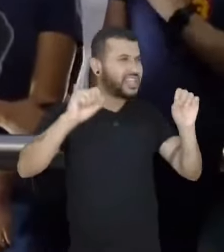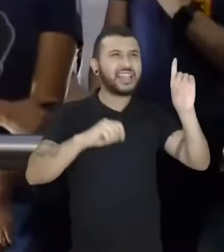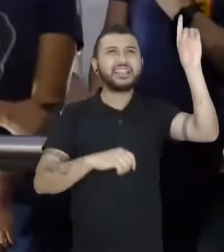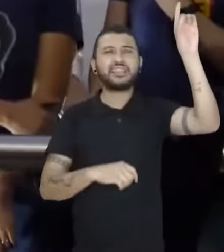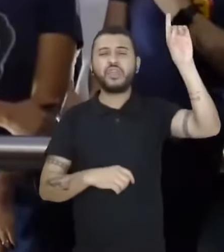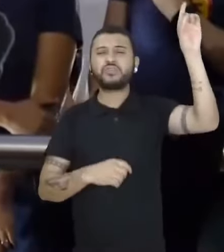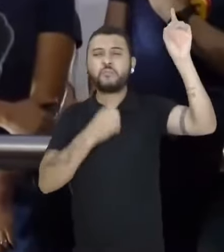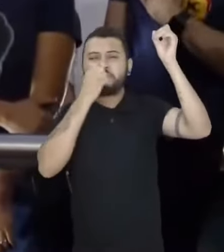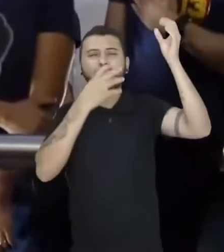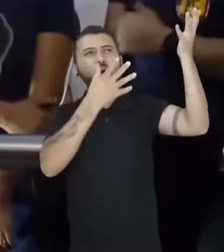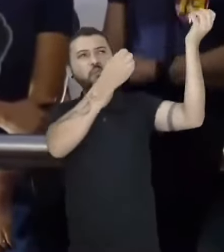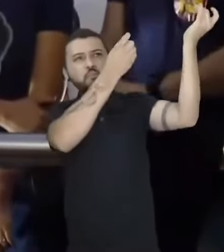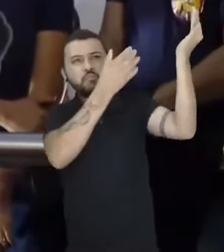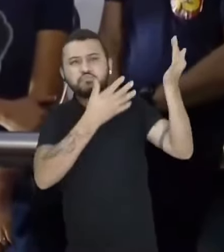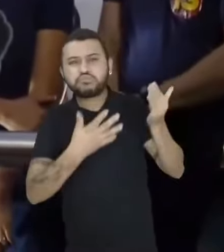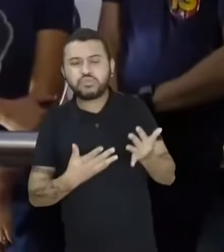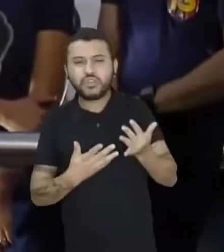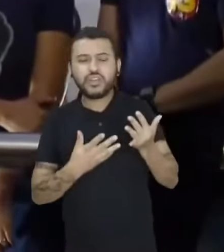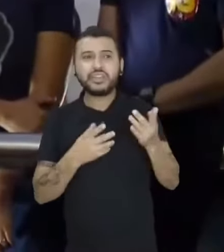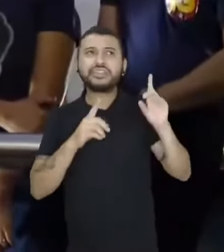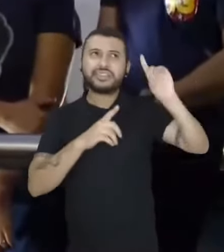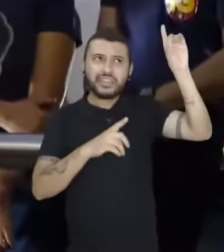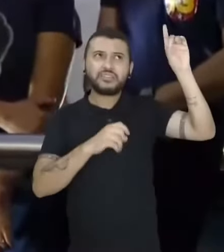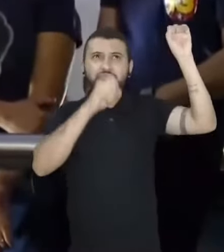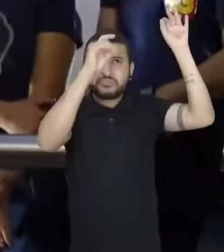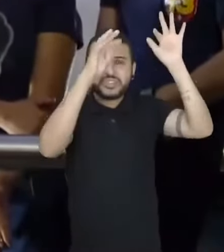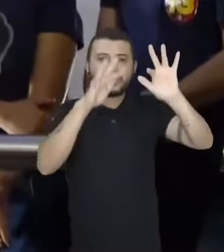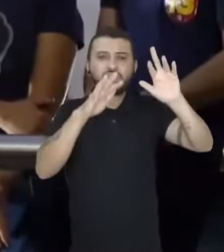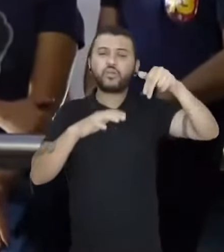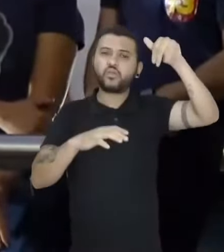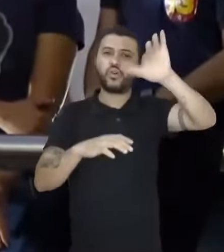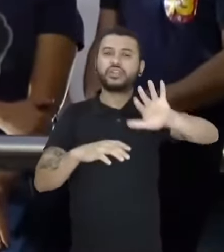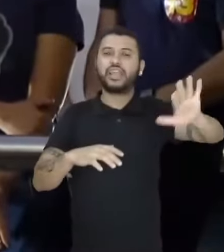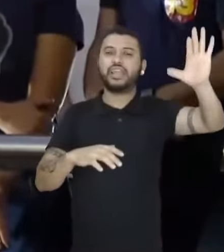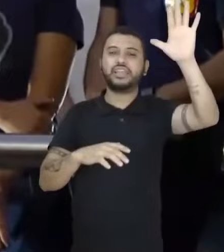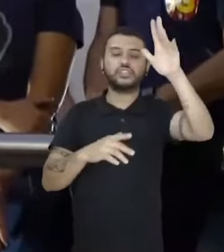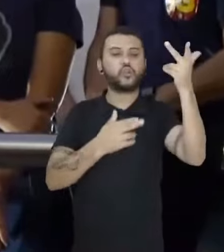tão generoso não olhe para o Nordeste com carinho que